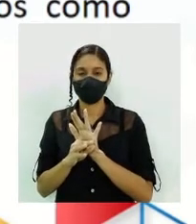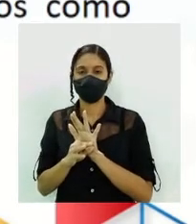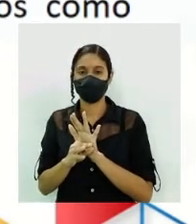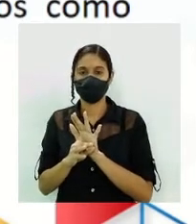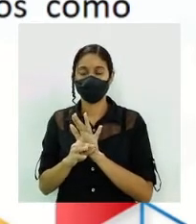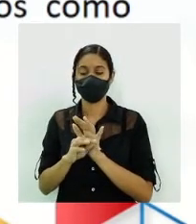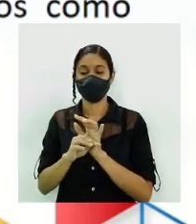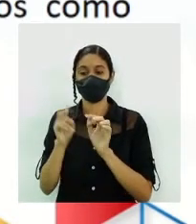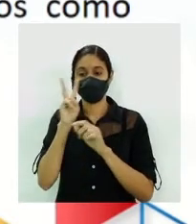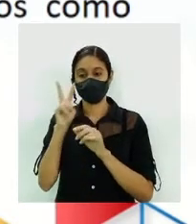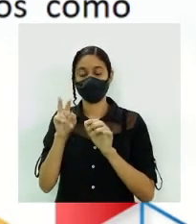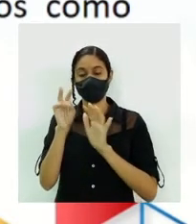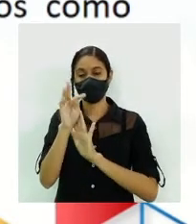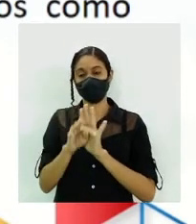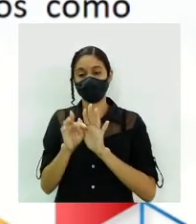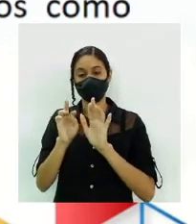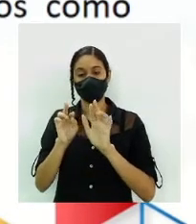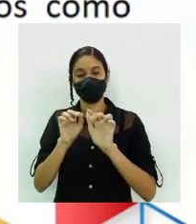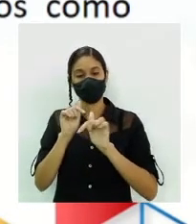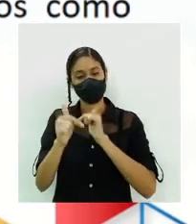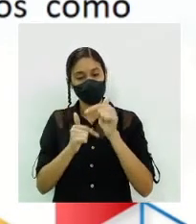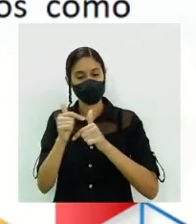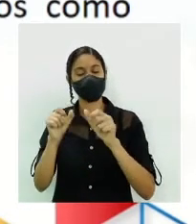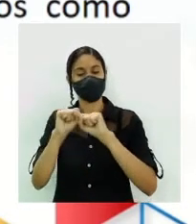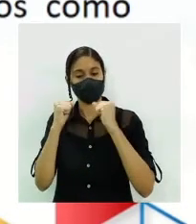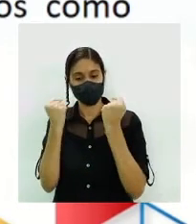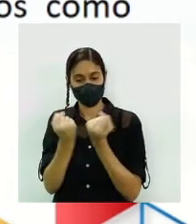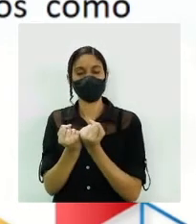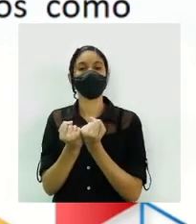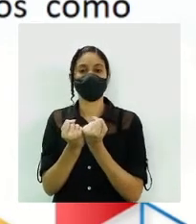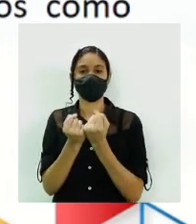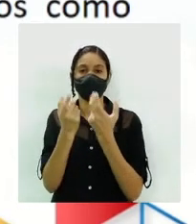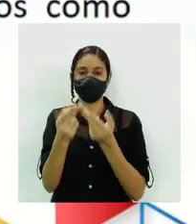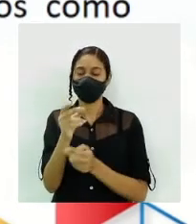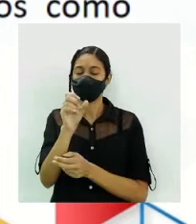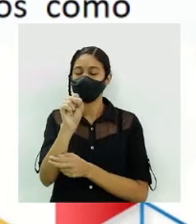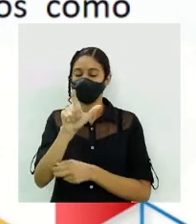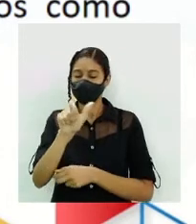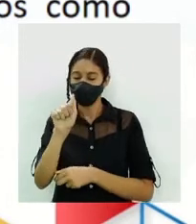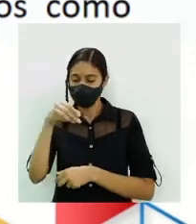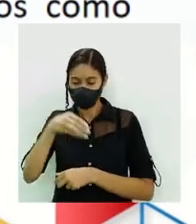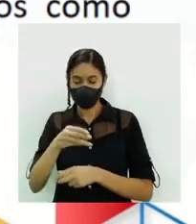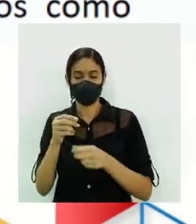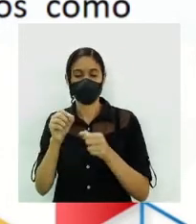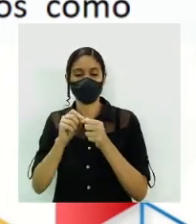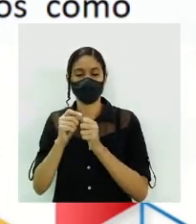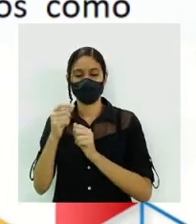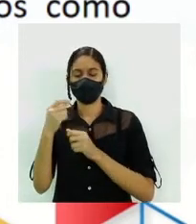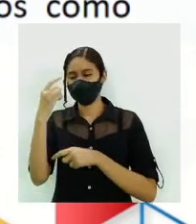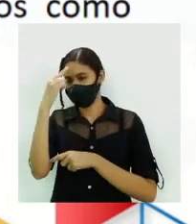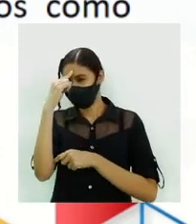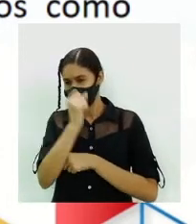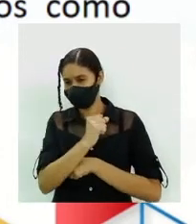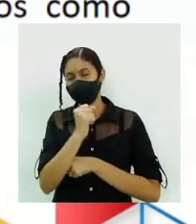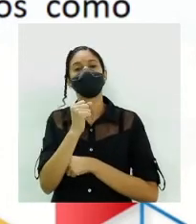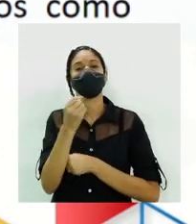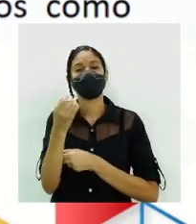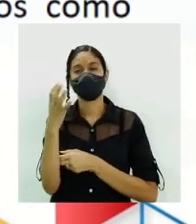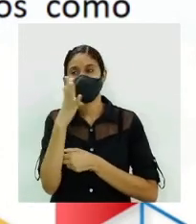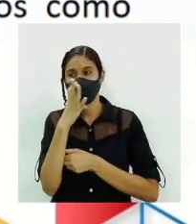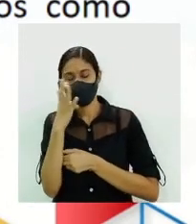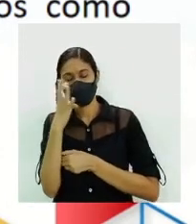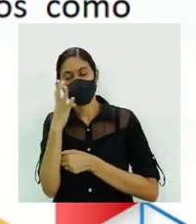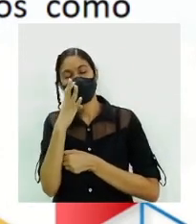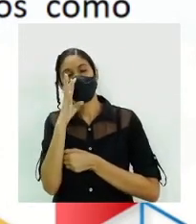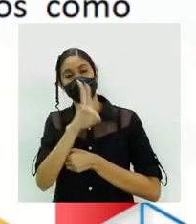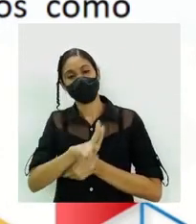na sociedade, como o slam, que estimulamos, né, a decodificação, a compreensão, a apreciação